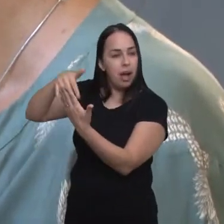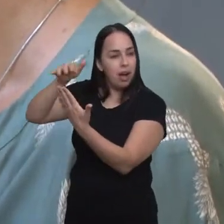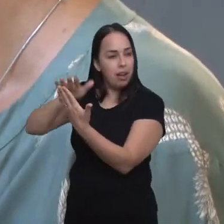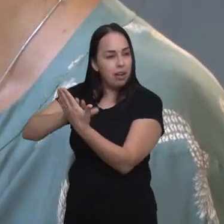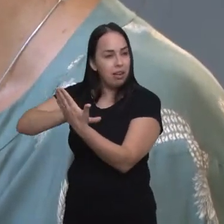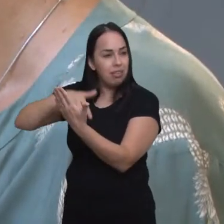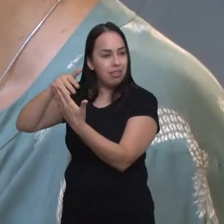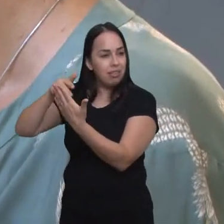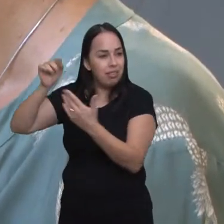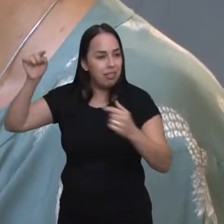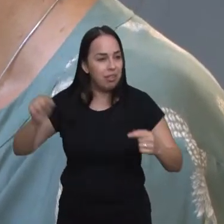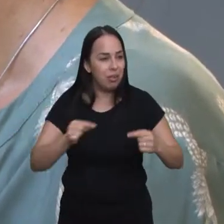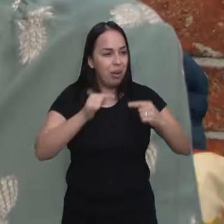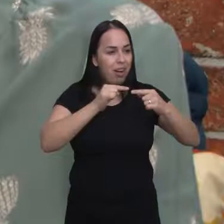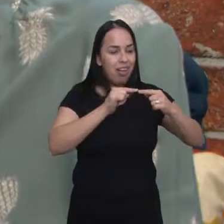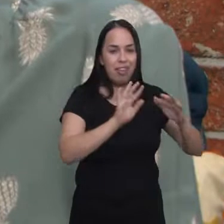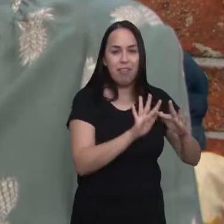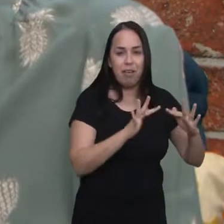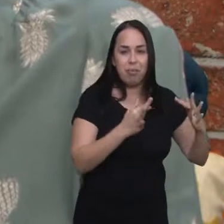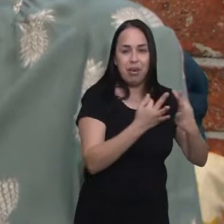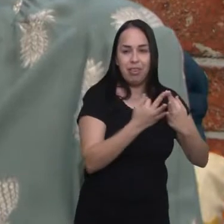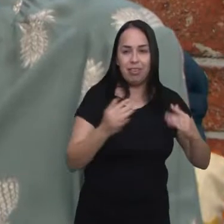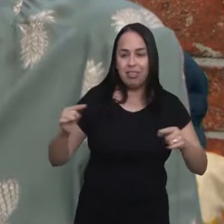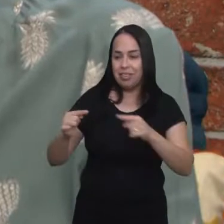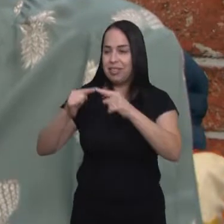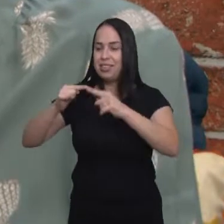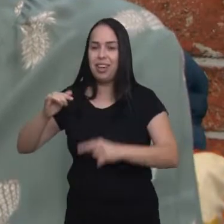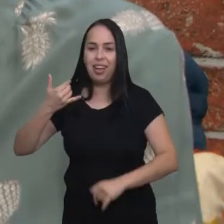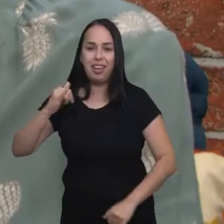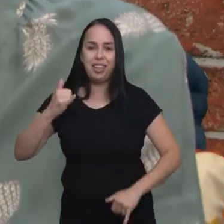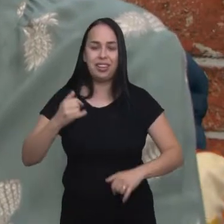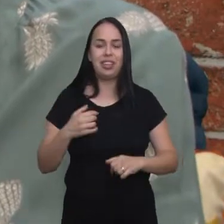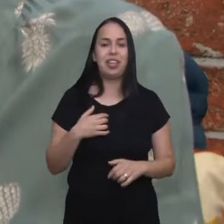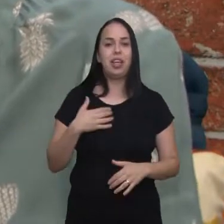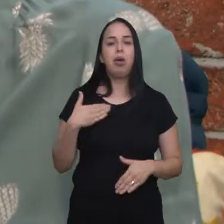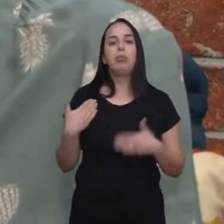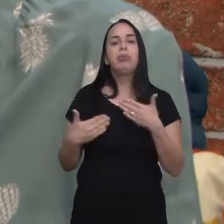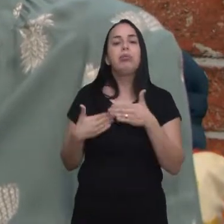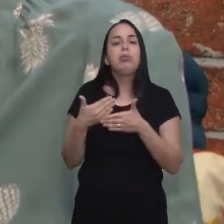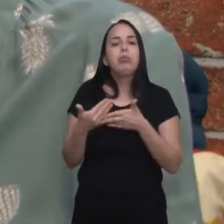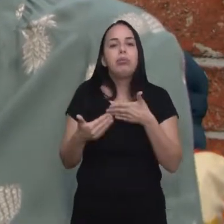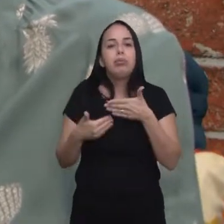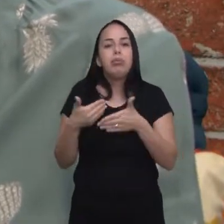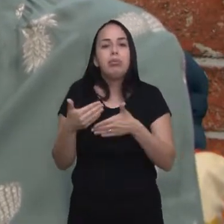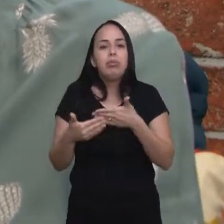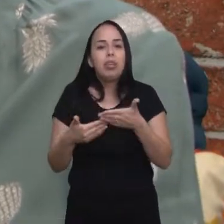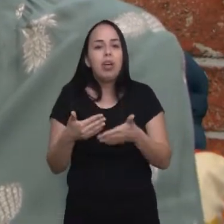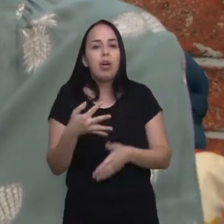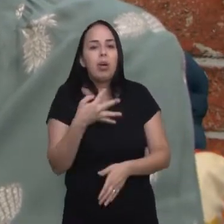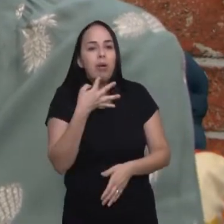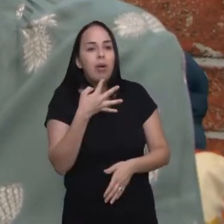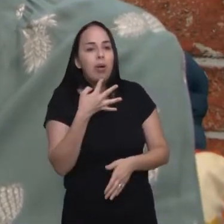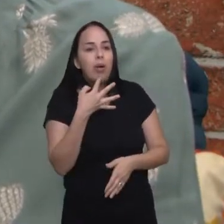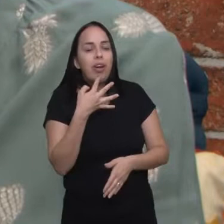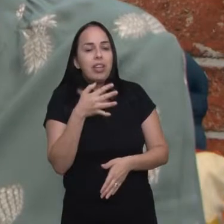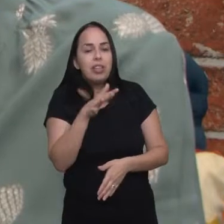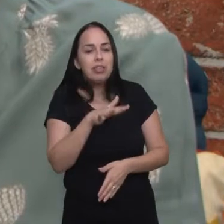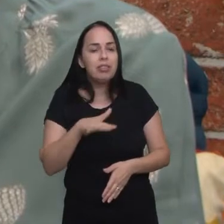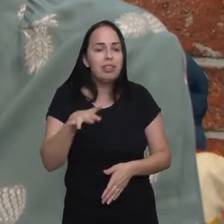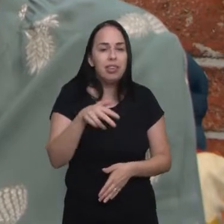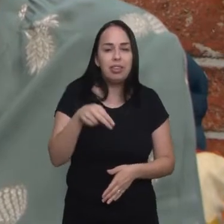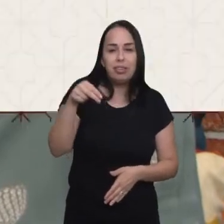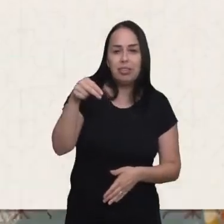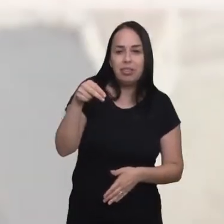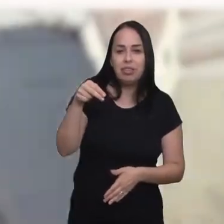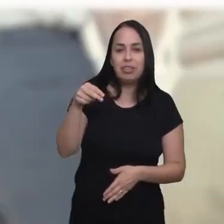da sua família e do bairro. Fui me apaixonando por Santana aos poucos, né? Eu fui conhecendo a Zona Norte no